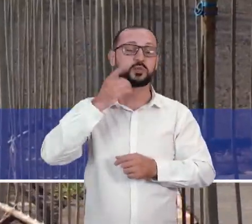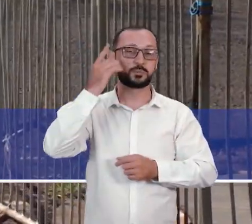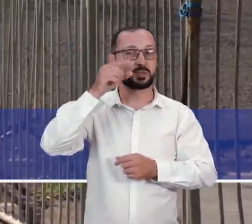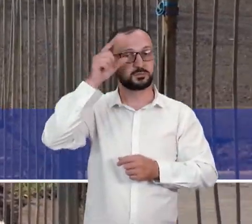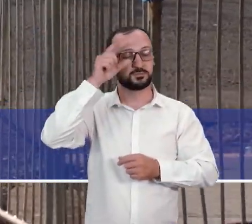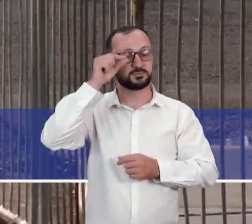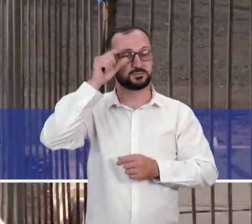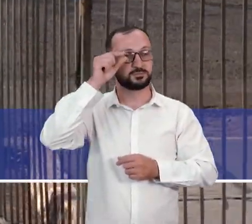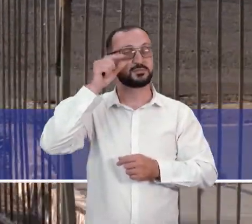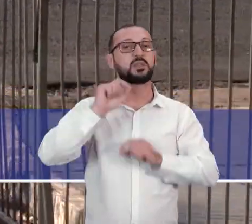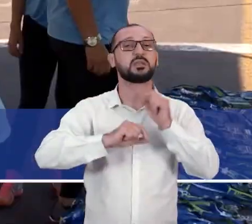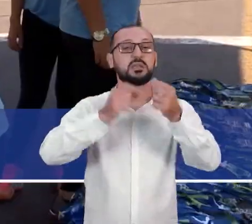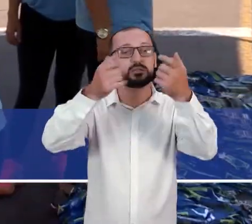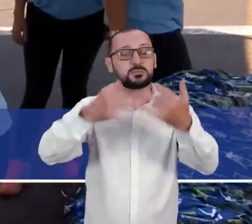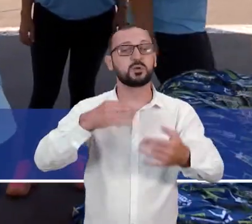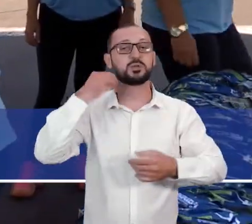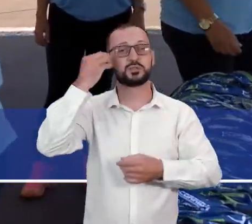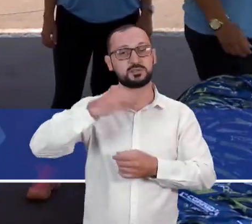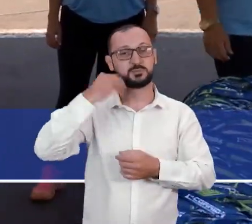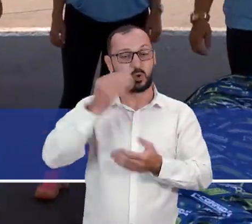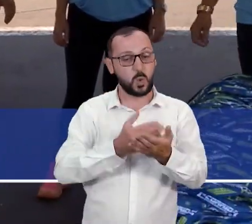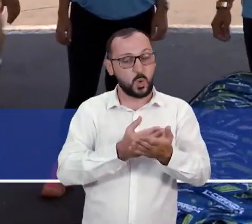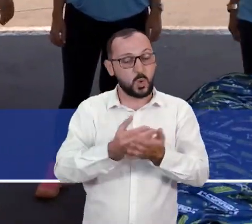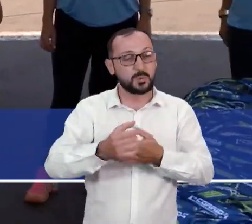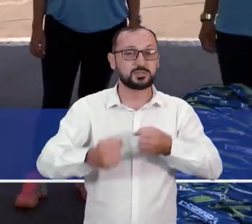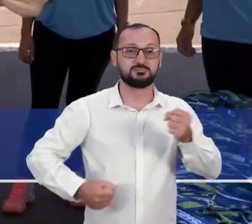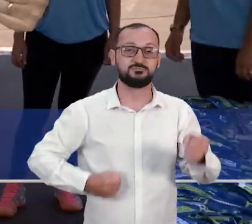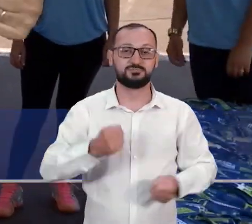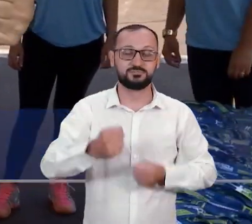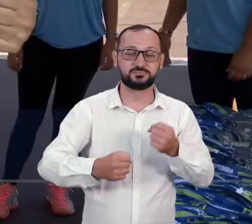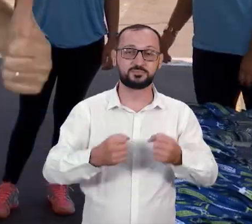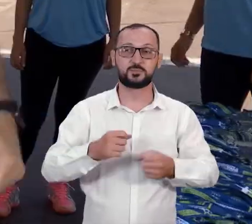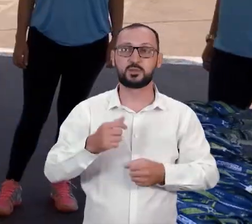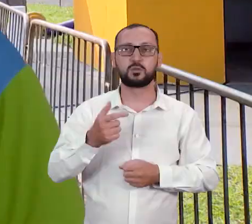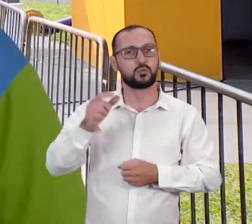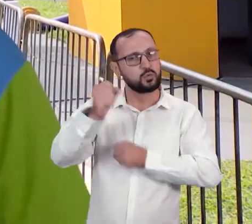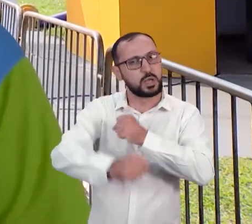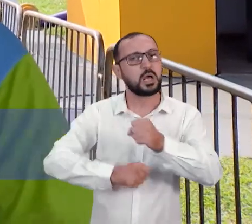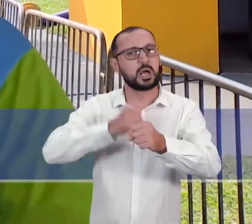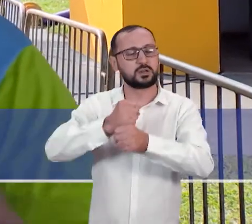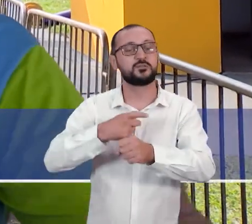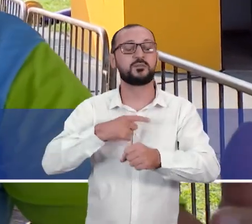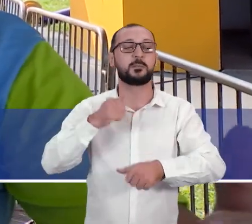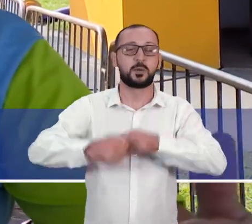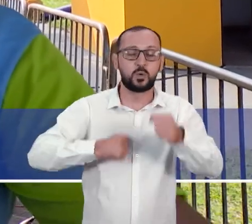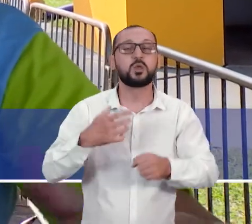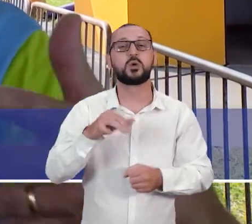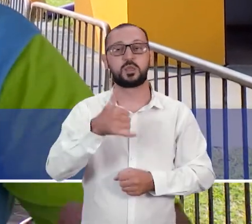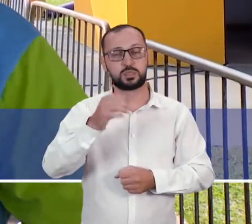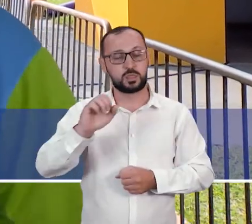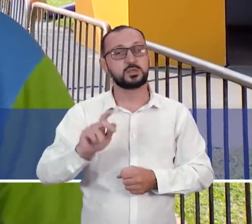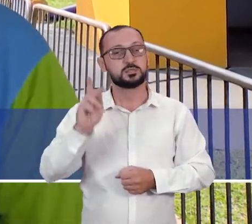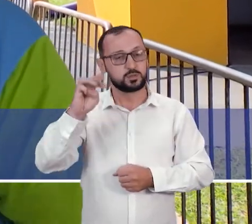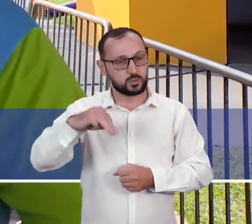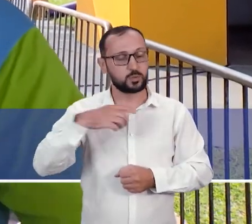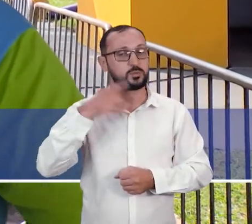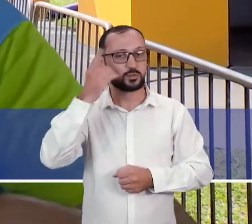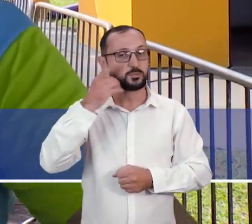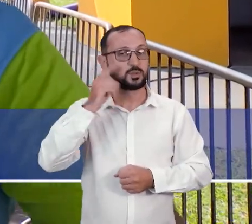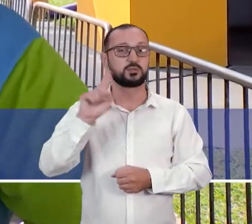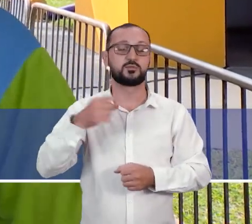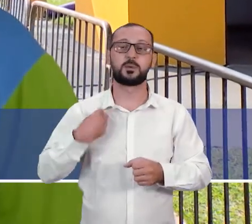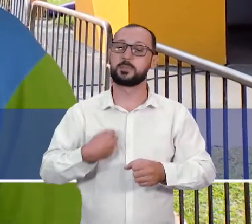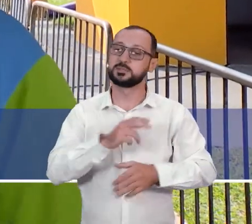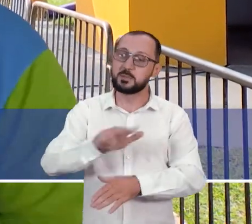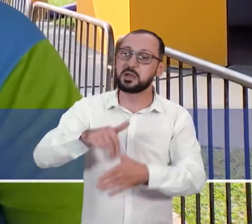estadual Gerson Claro, do PP, que contou de sua experiência estreando nas corridas. Na próxima corrida nós temos que ampliar para 10 km. O deputado que não